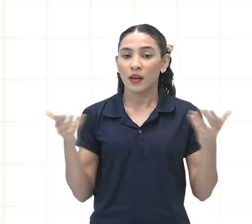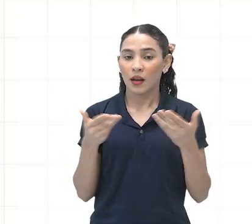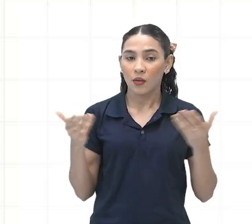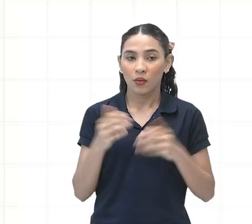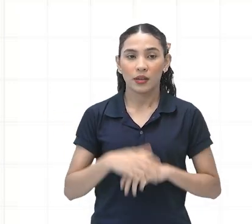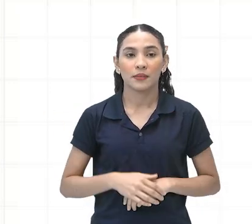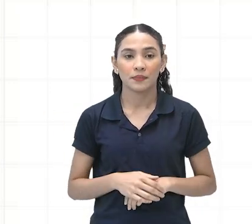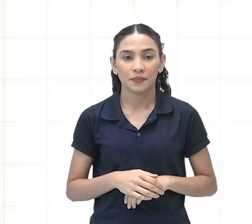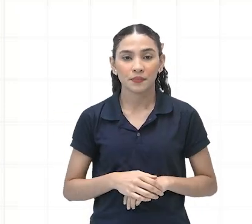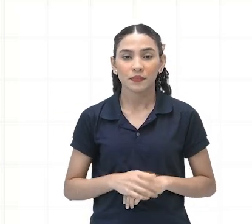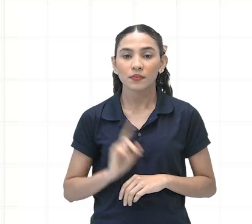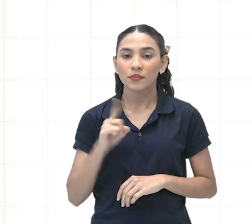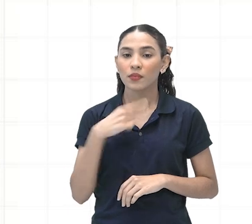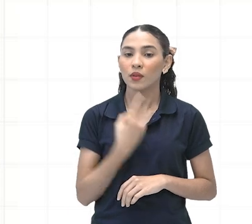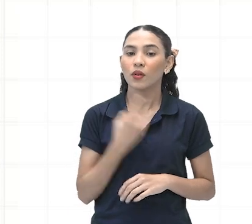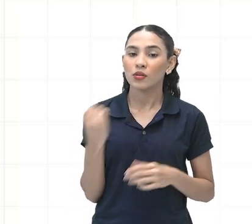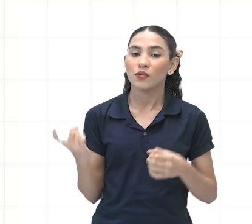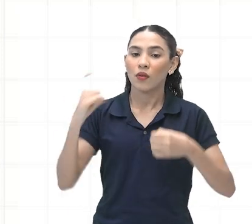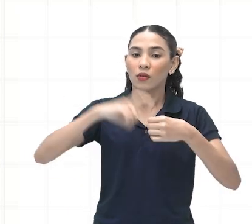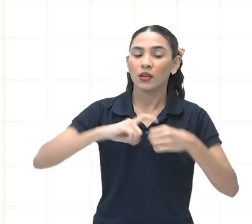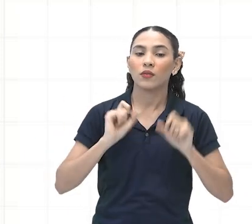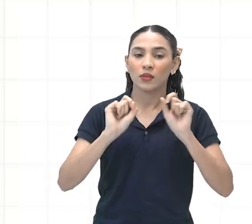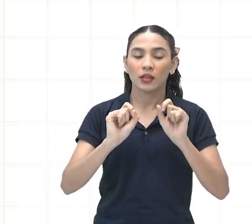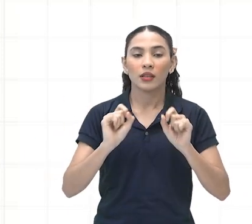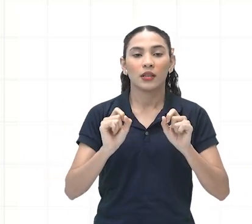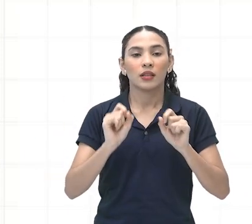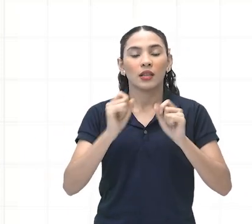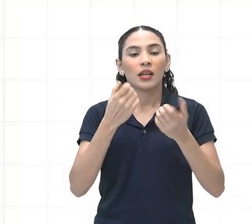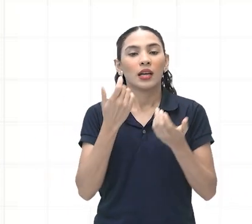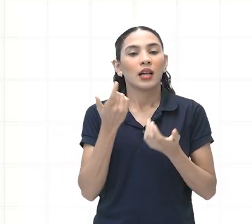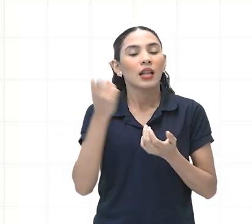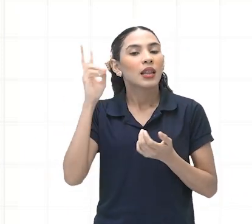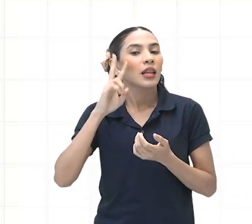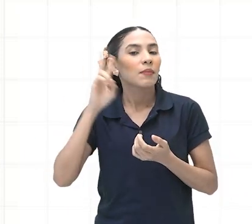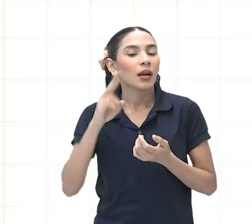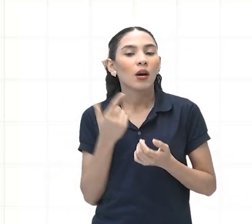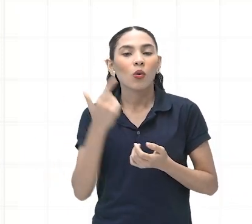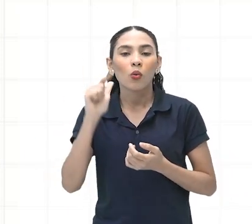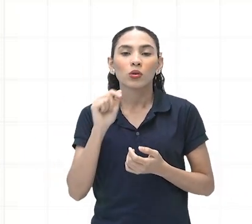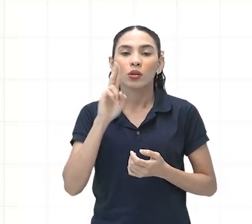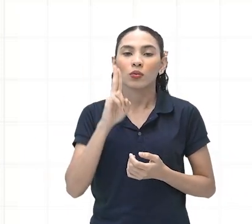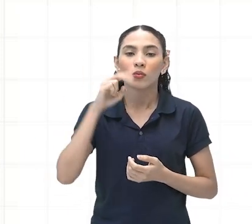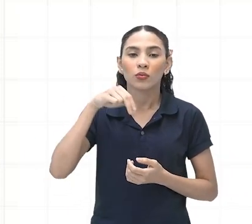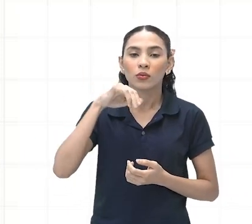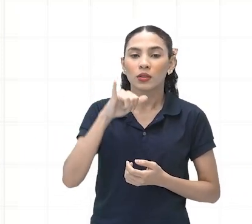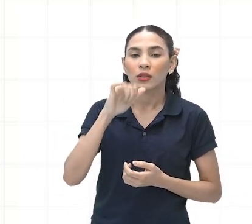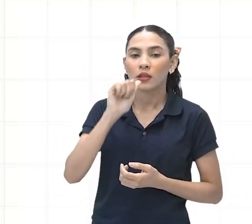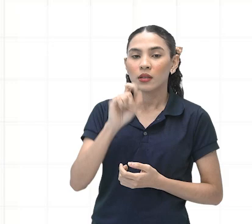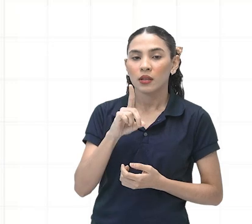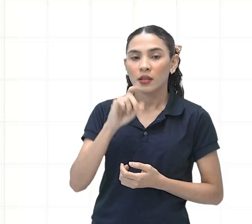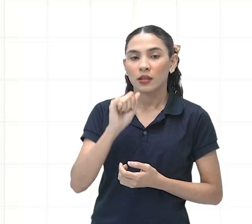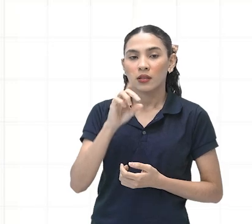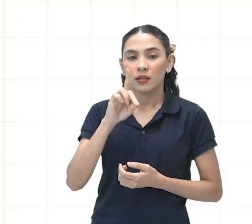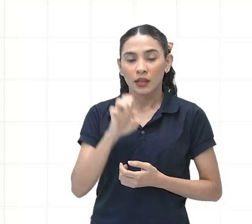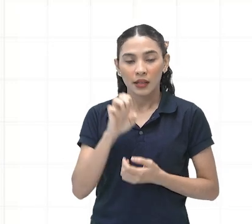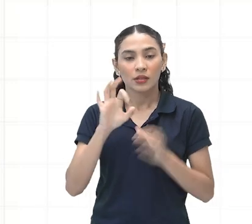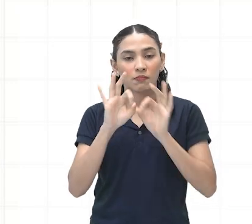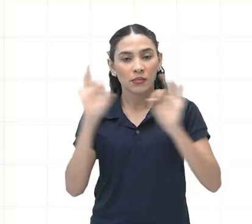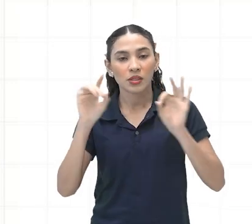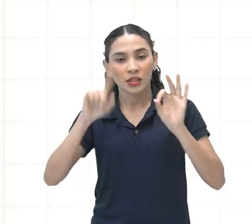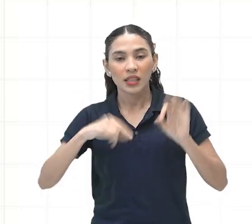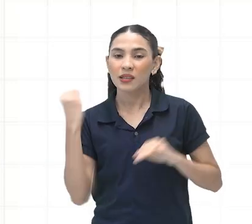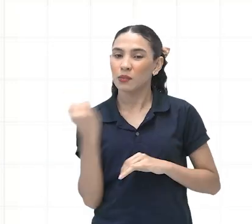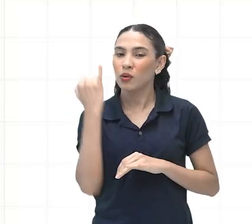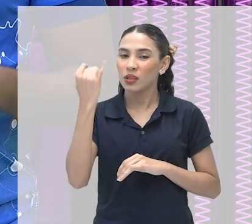Agora, nós vamos voltar, né, a trabalhar uma outra unidade de medidas também muito importante, que são